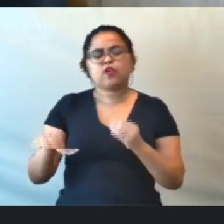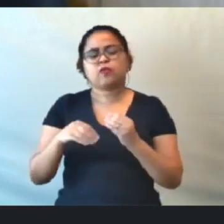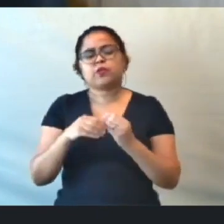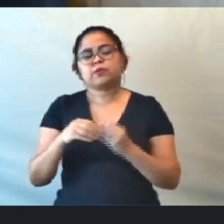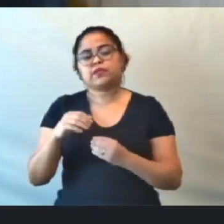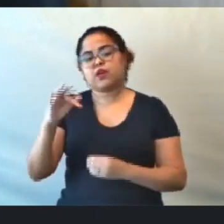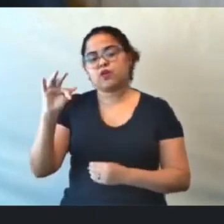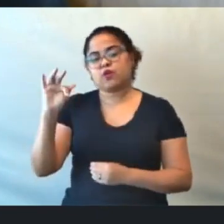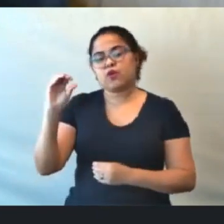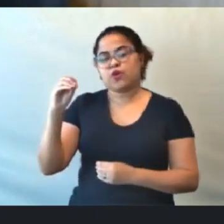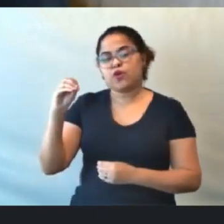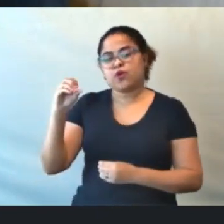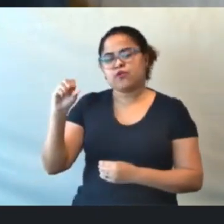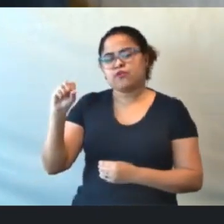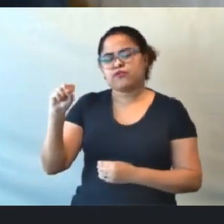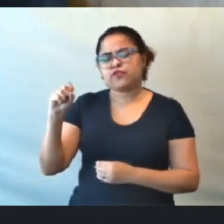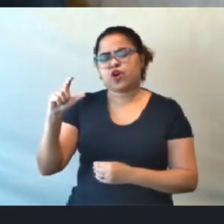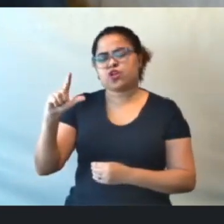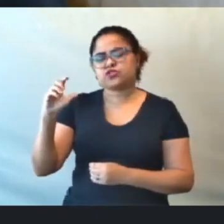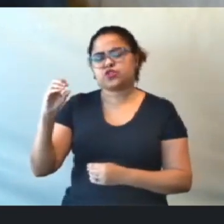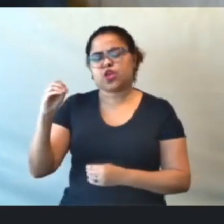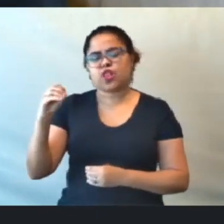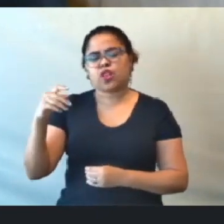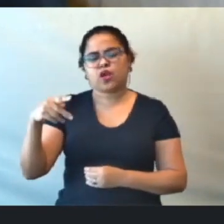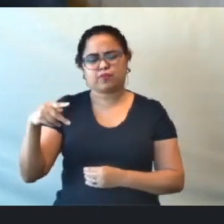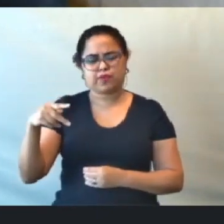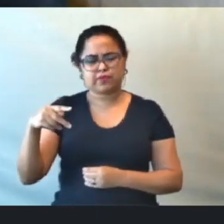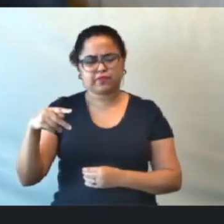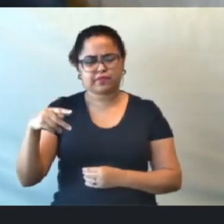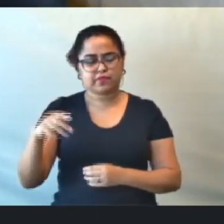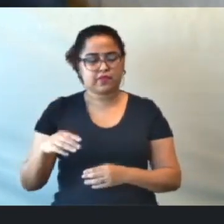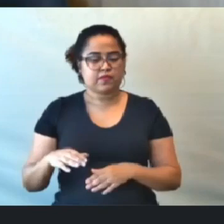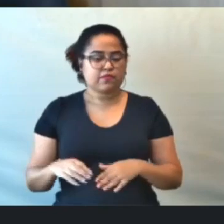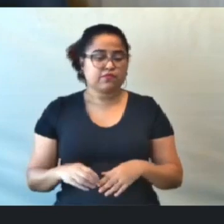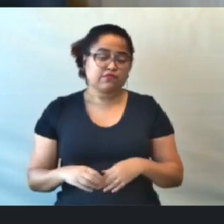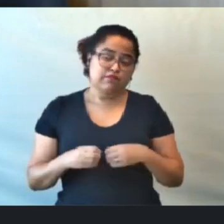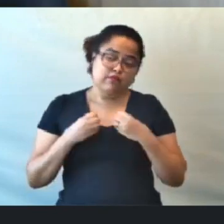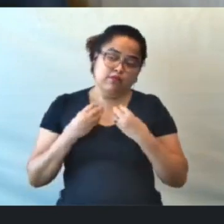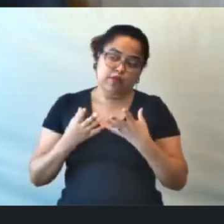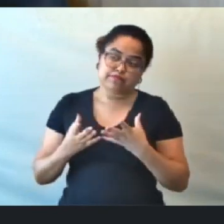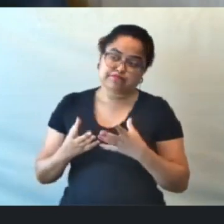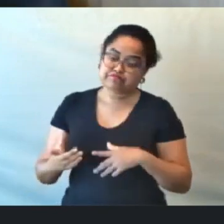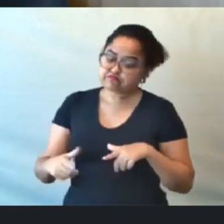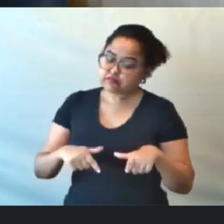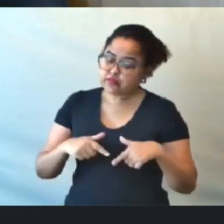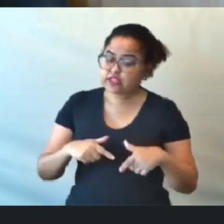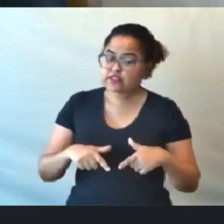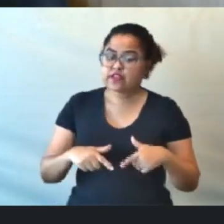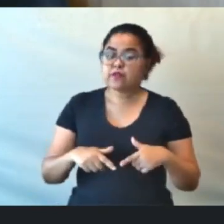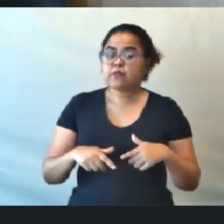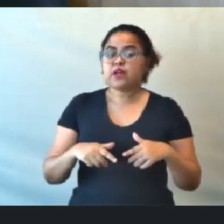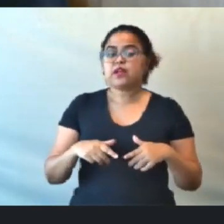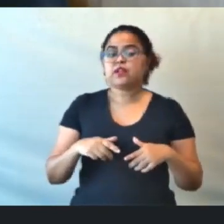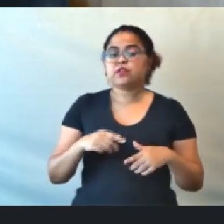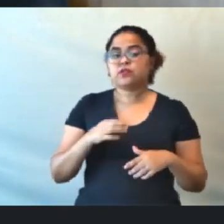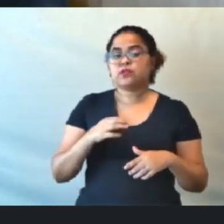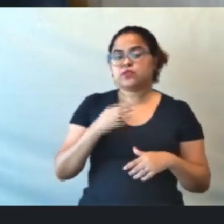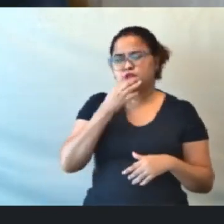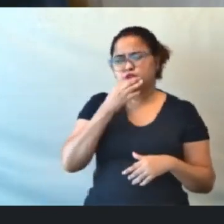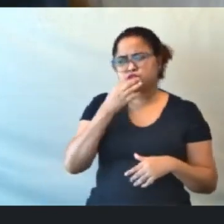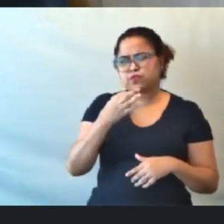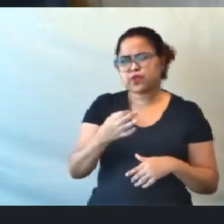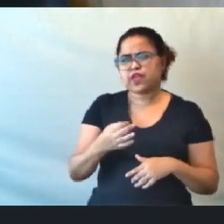Esse trabalho, bom, a gente recomenda como algo a ser feito, e